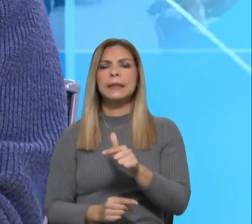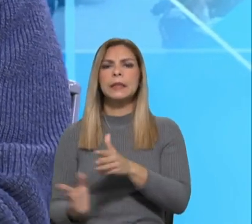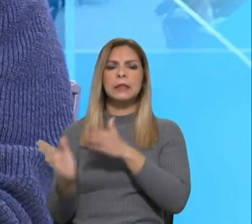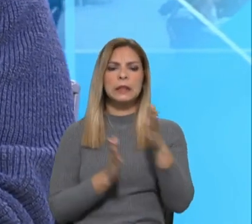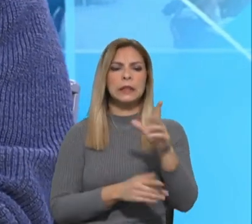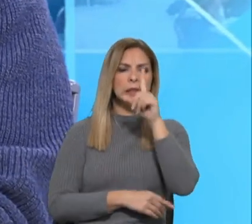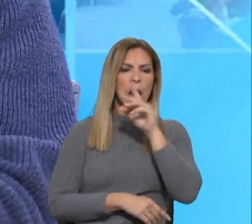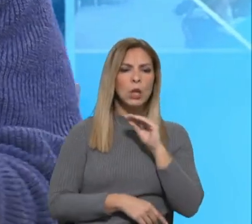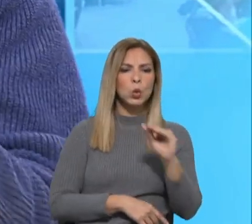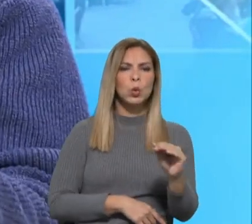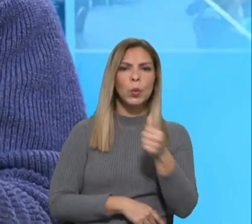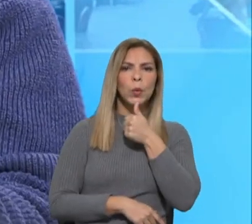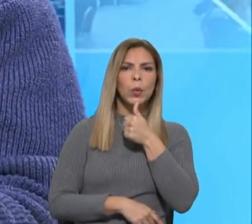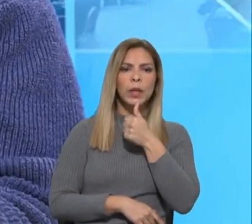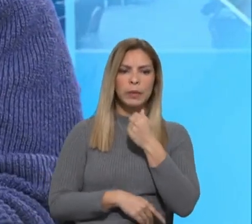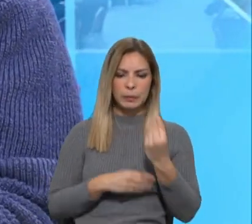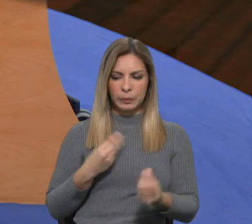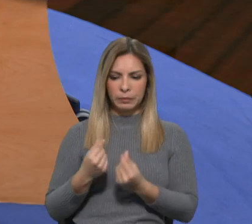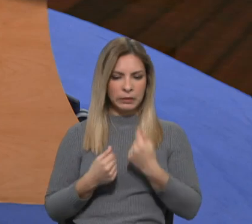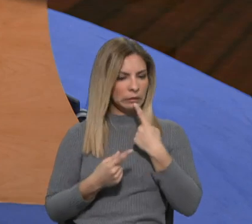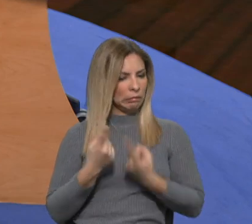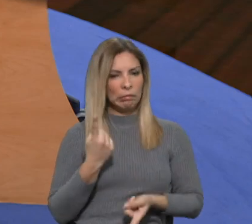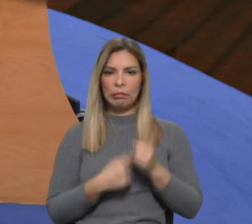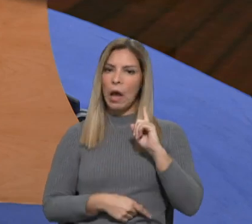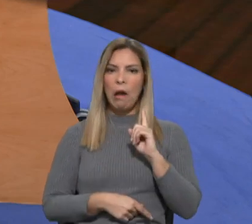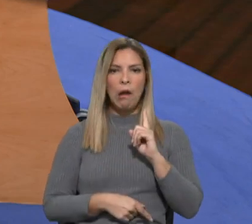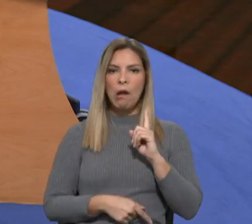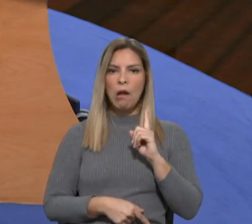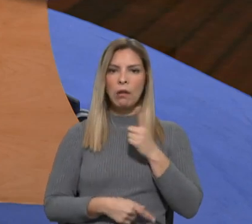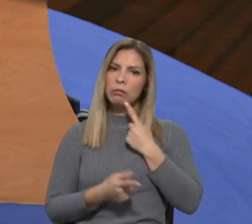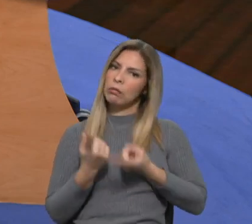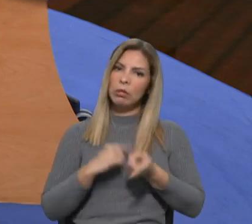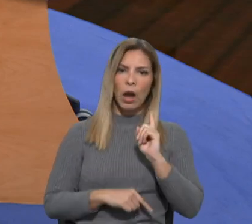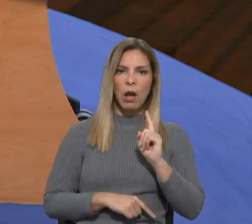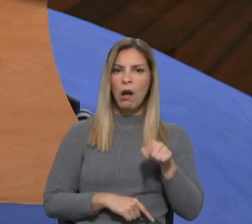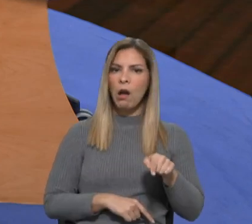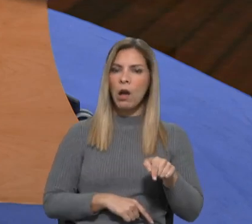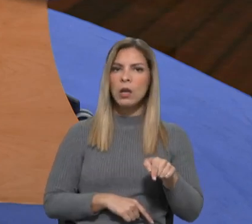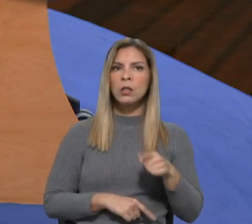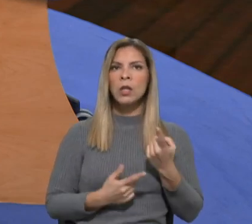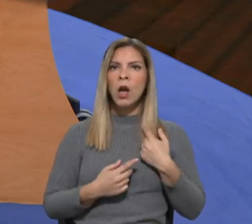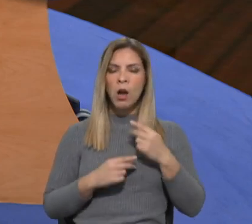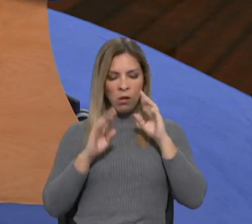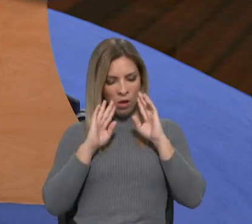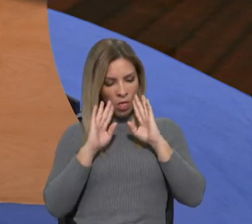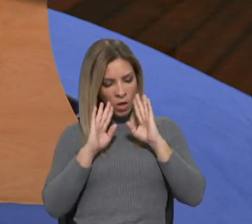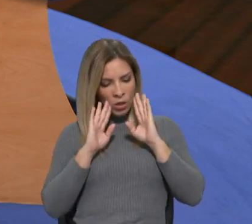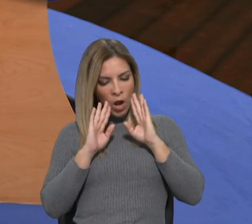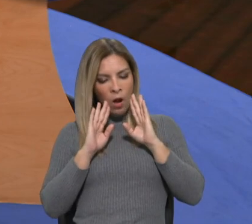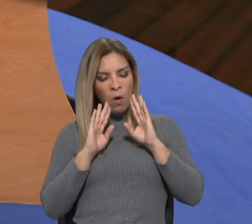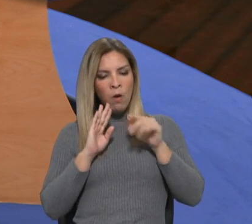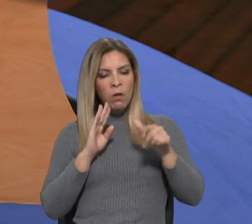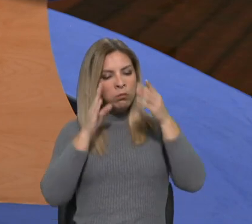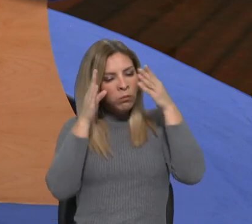é antissistema, vamos usar essa expressão. Essa capacidade de redescobrir a atenção, o foco, a